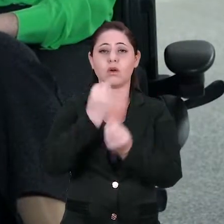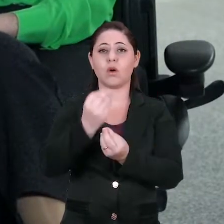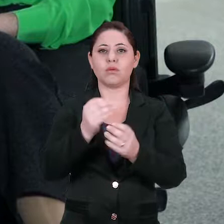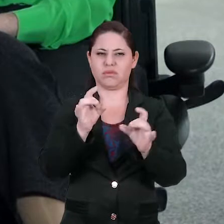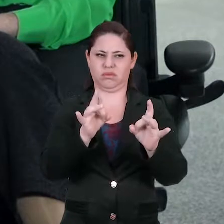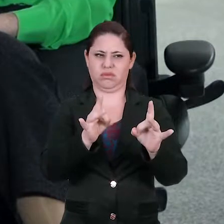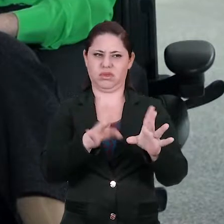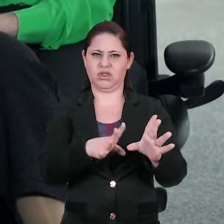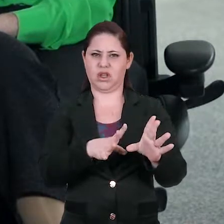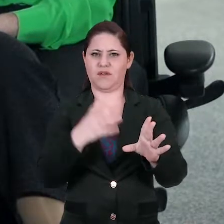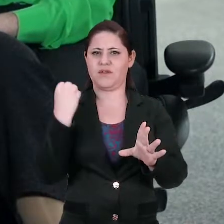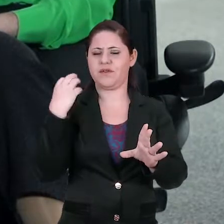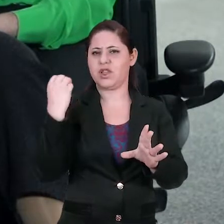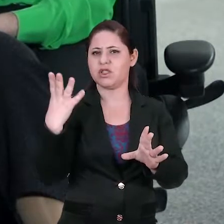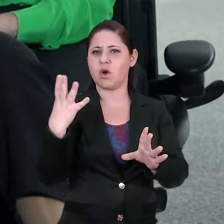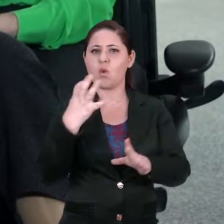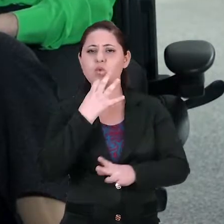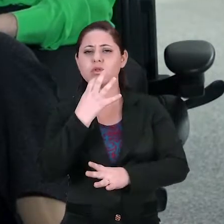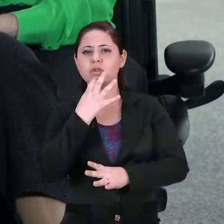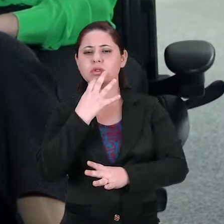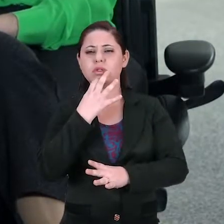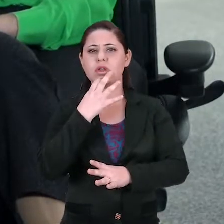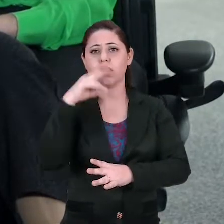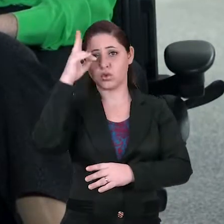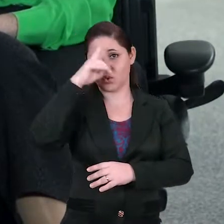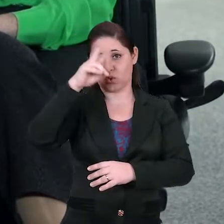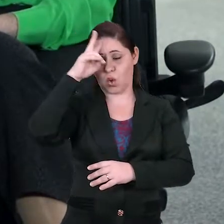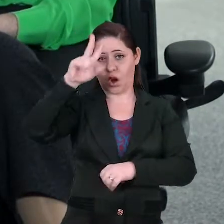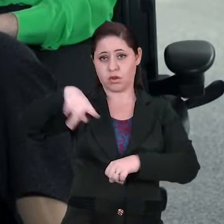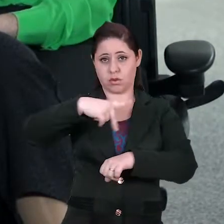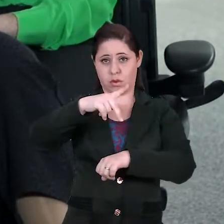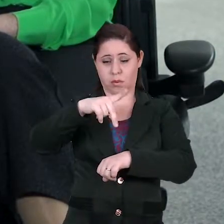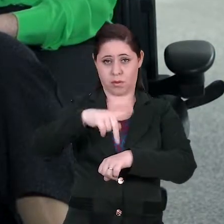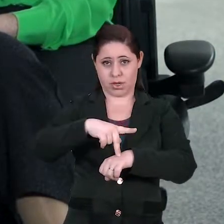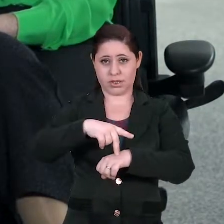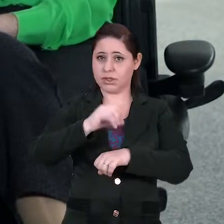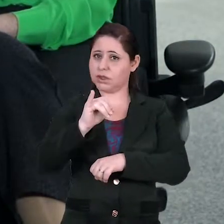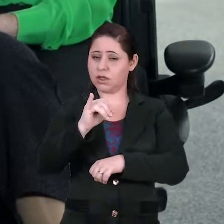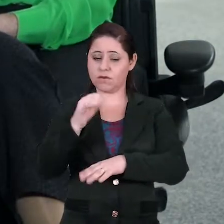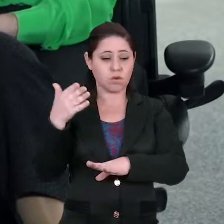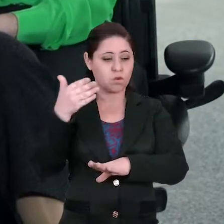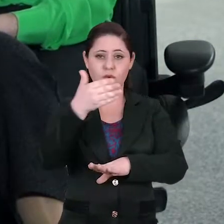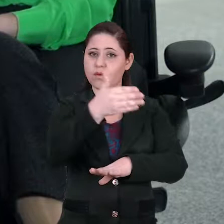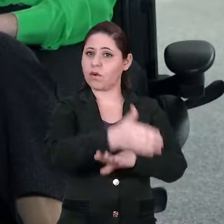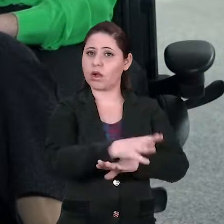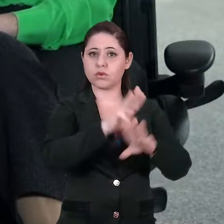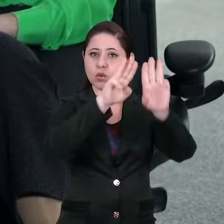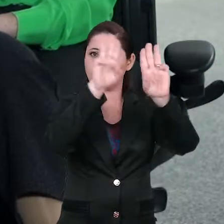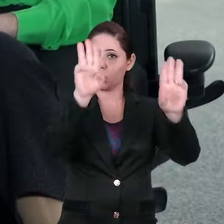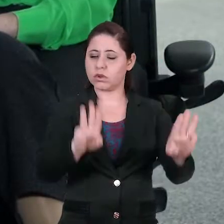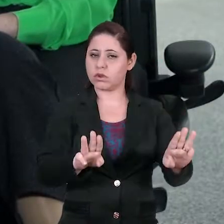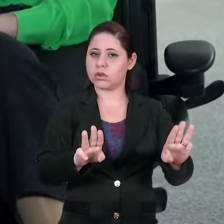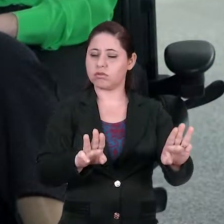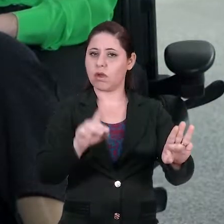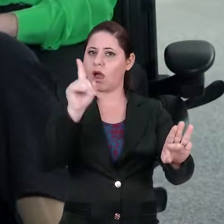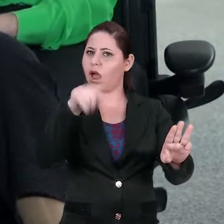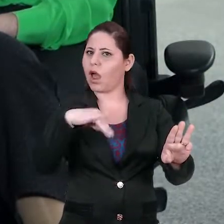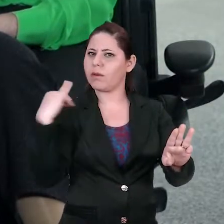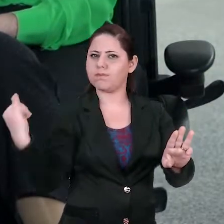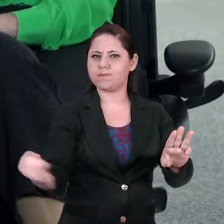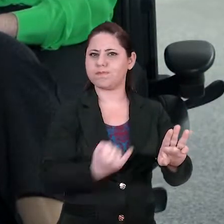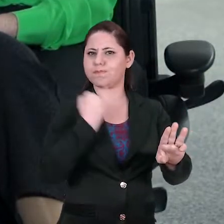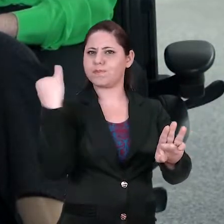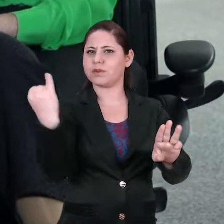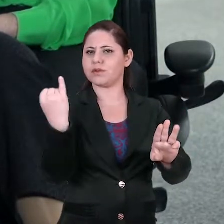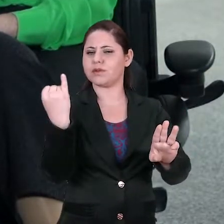não tem como você deixar, querer conhecer um pouco da história de um país se você não visita os museus.